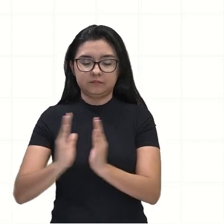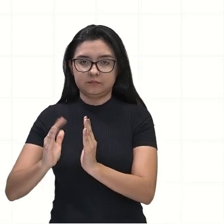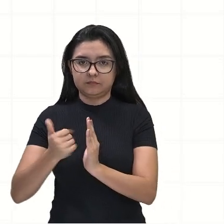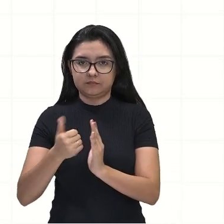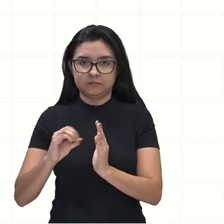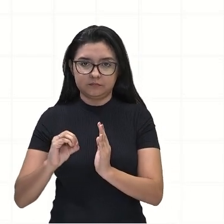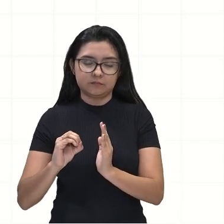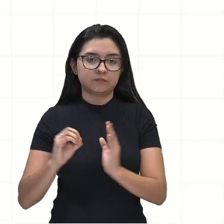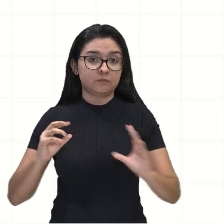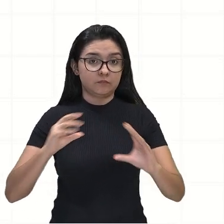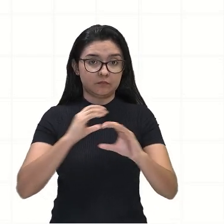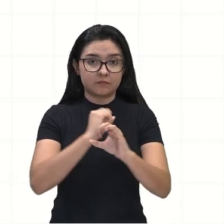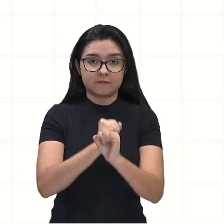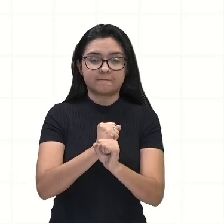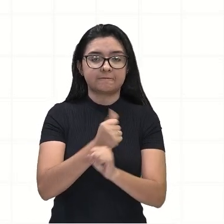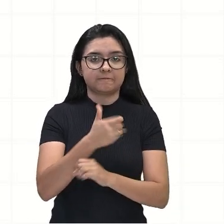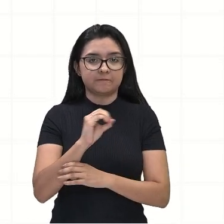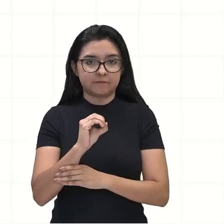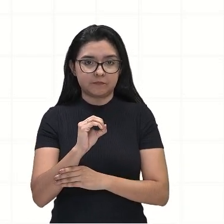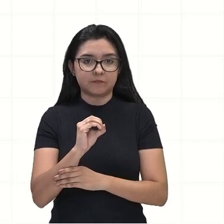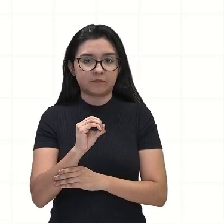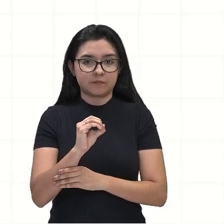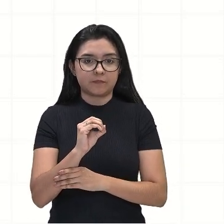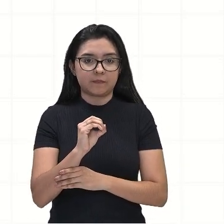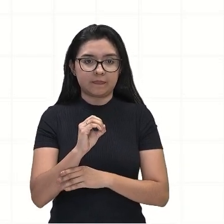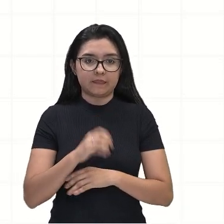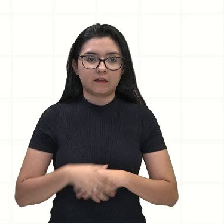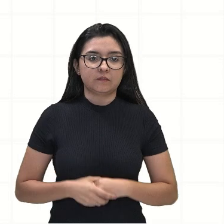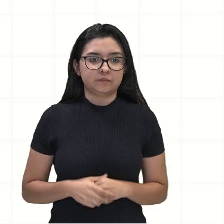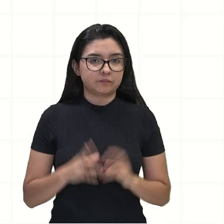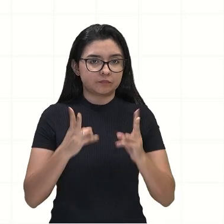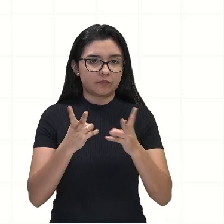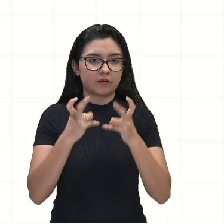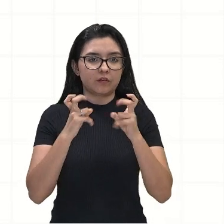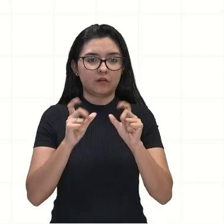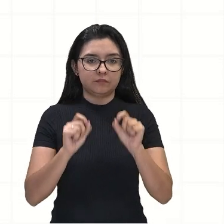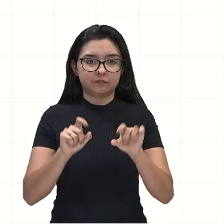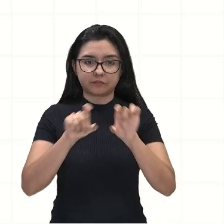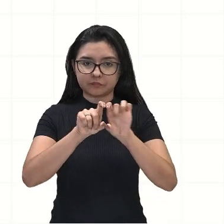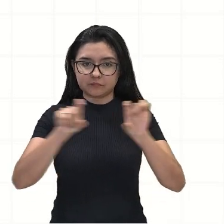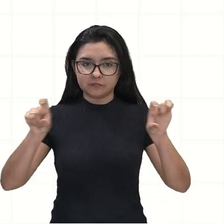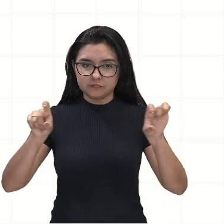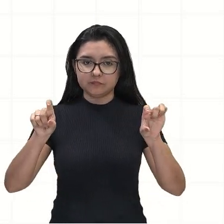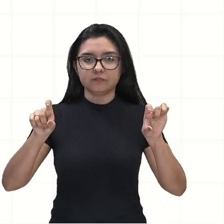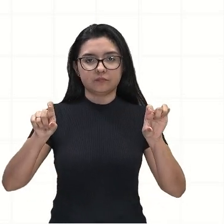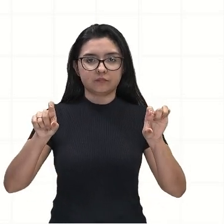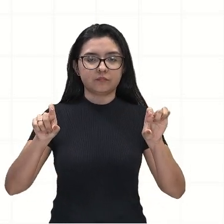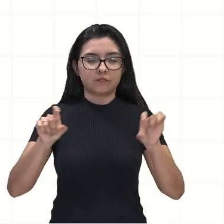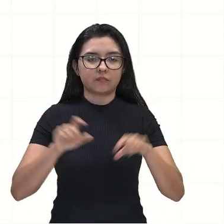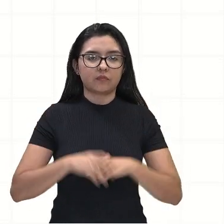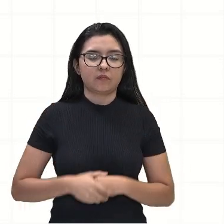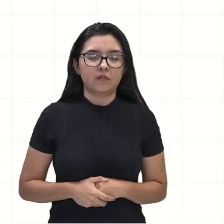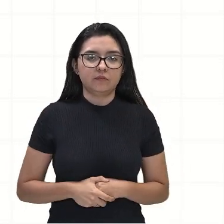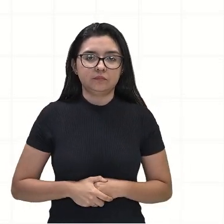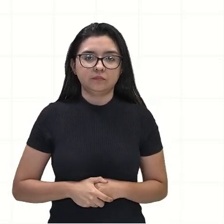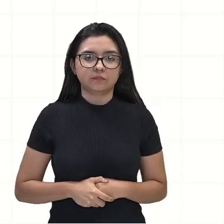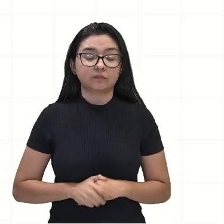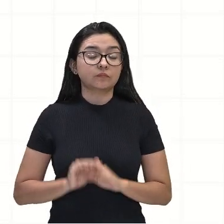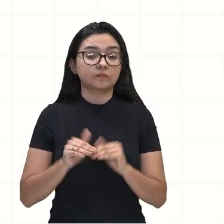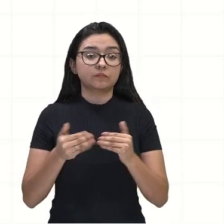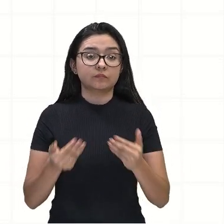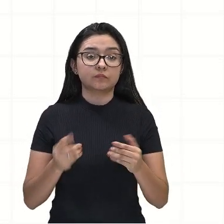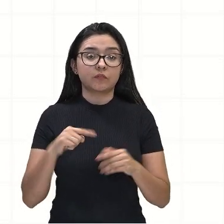falando exatamente aqui, tá legal? A barra dividida em 10 partes. E nós